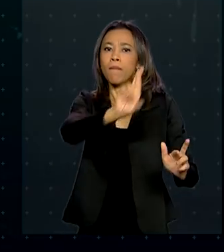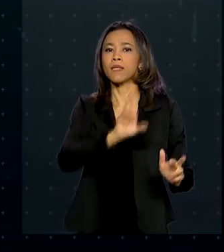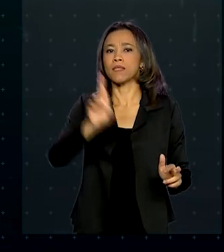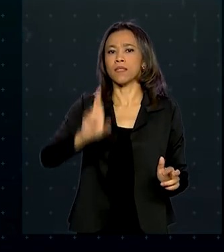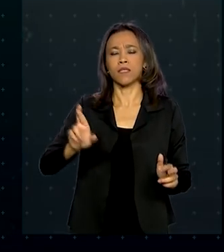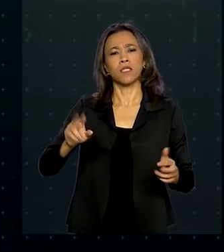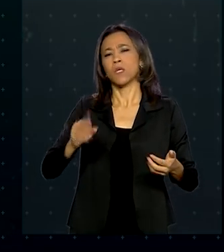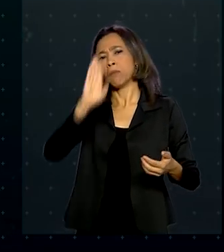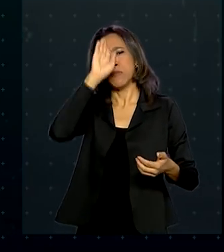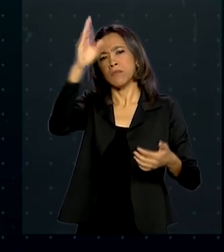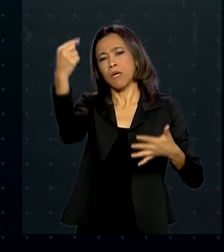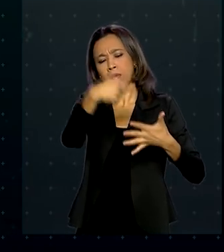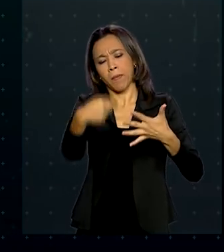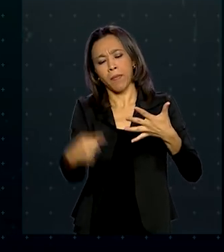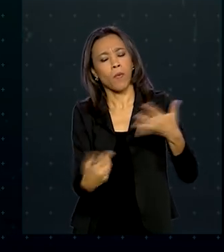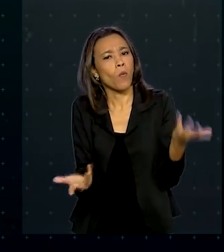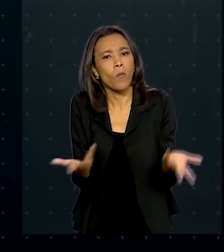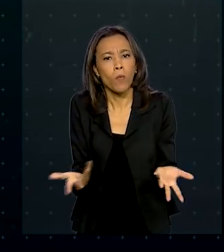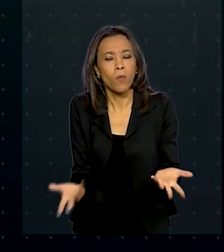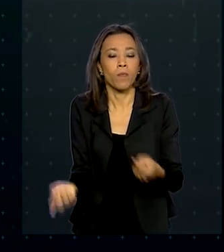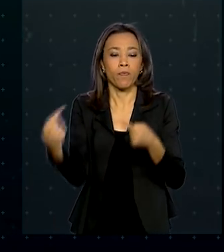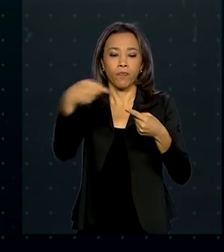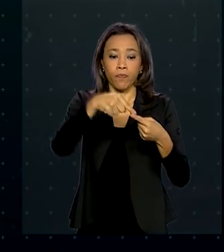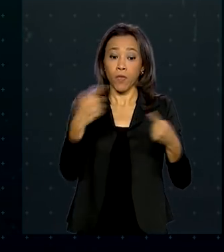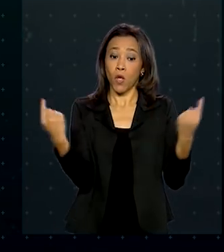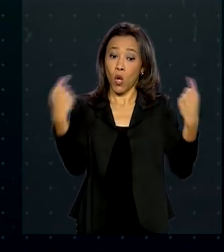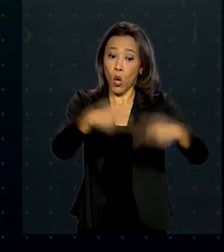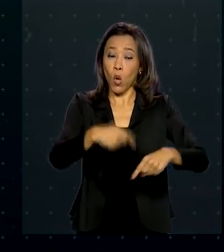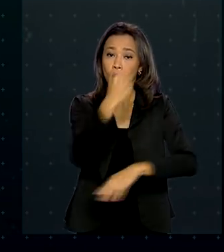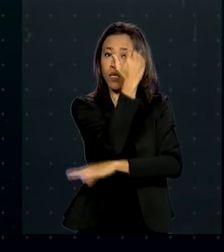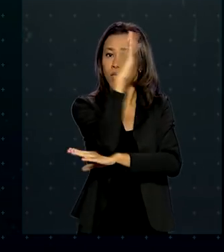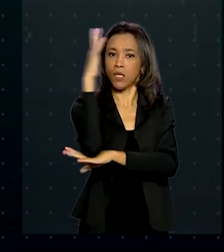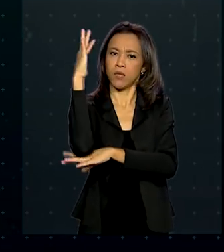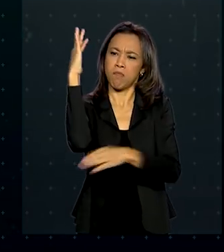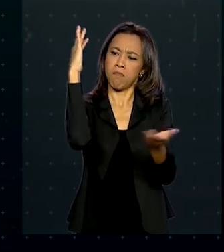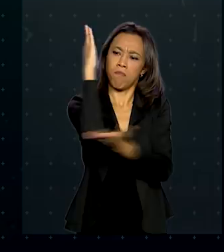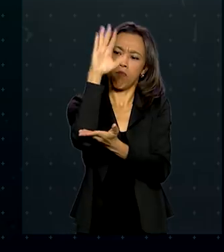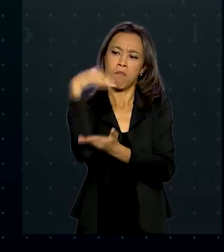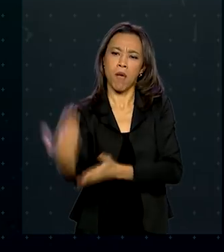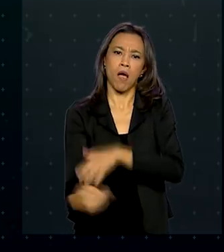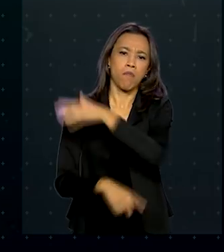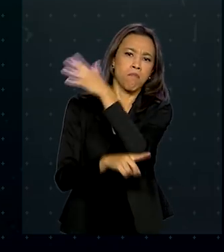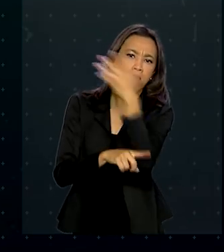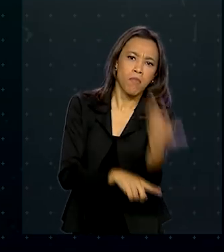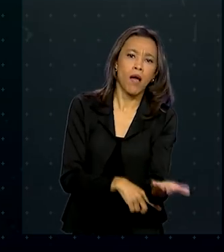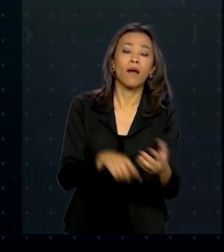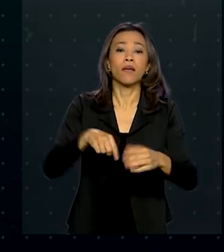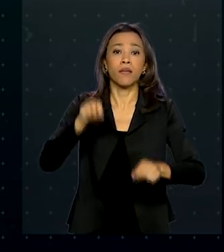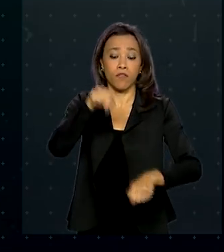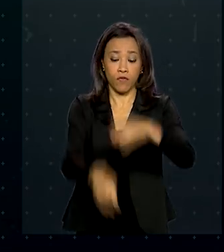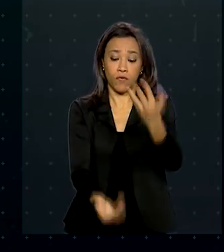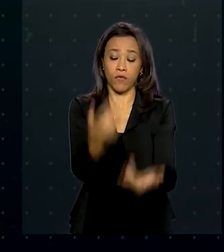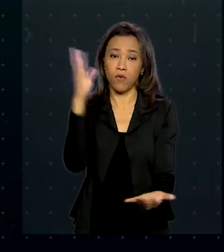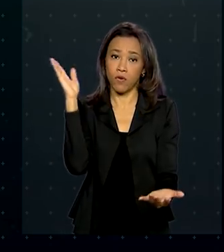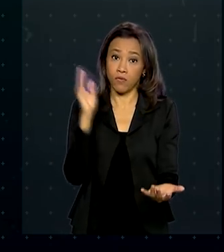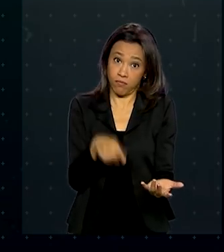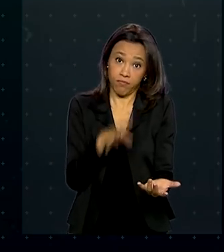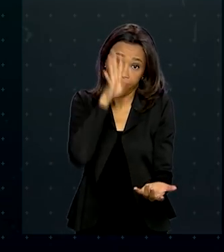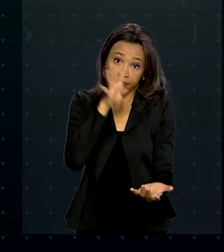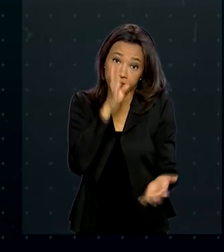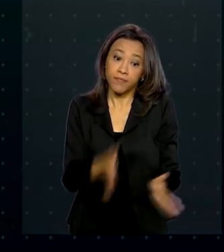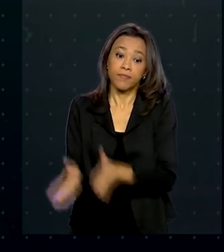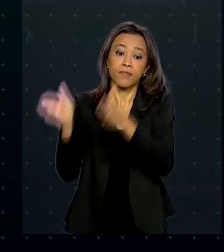prioridades destacadas estão combate ao desmatamento e as queimadas ilegais, combate ao coronavírus,